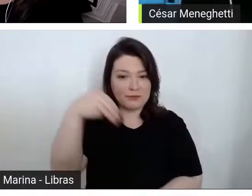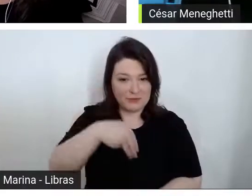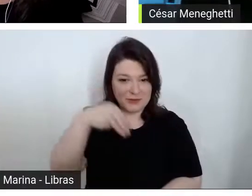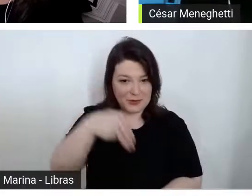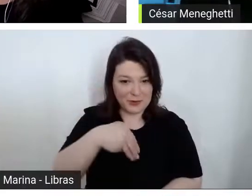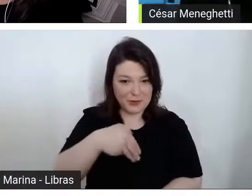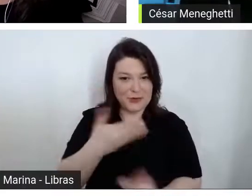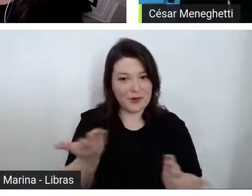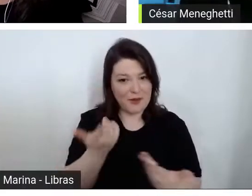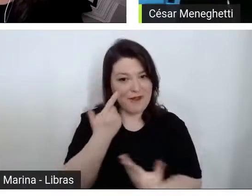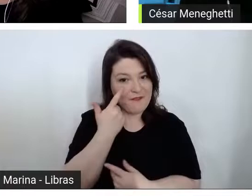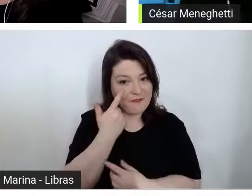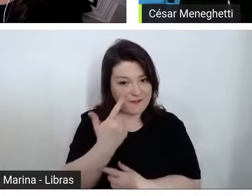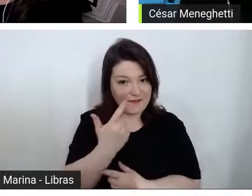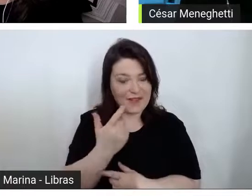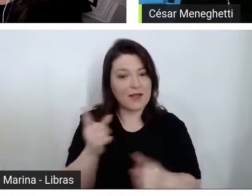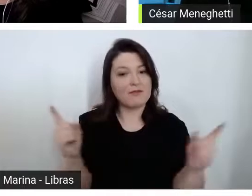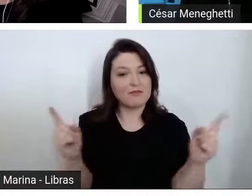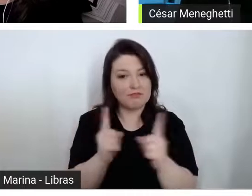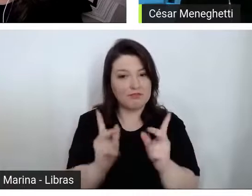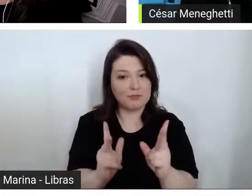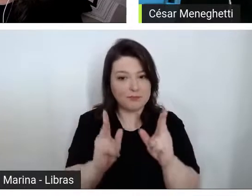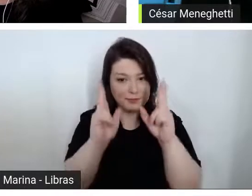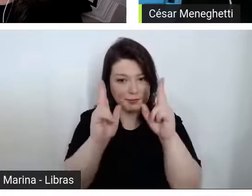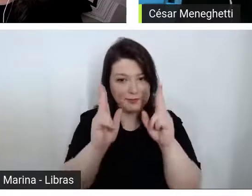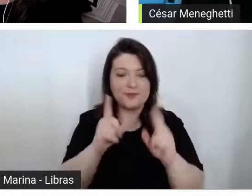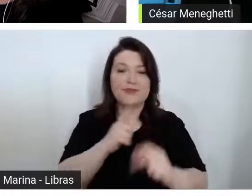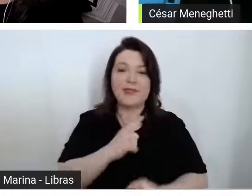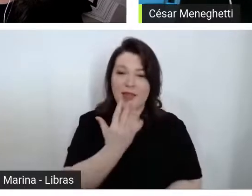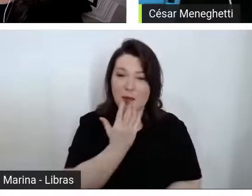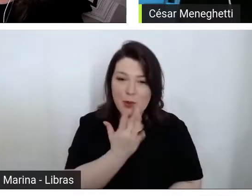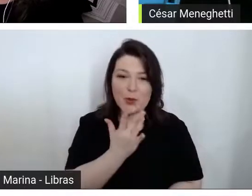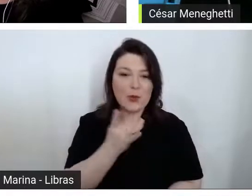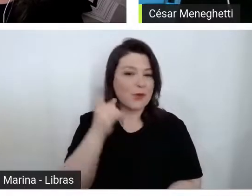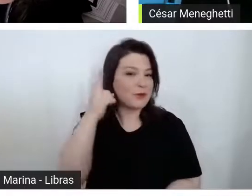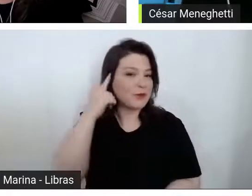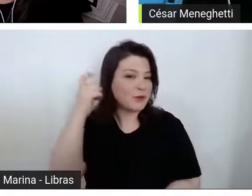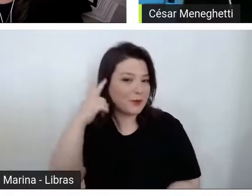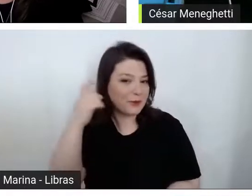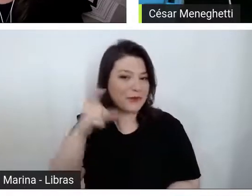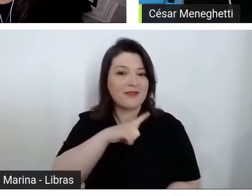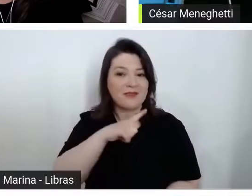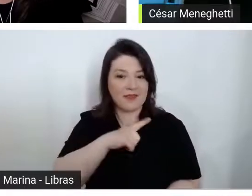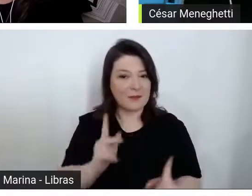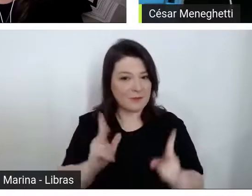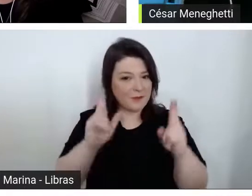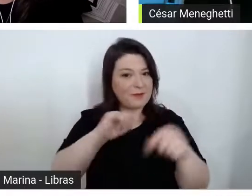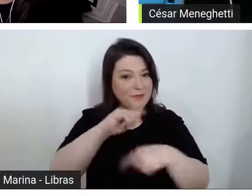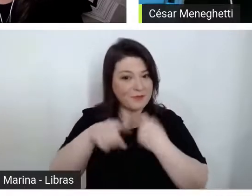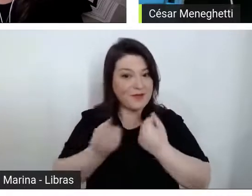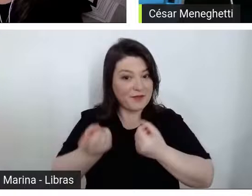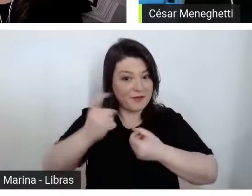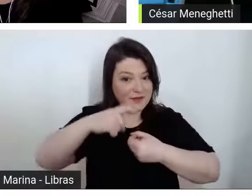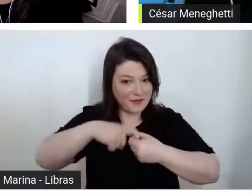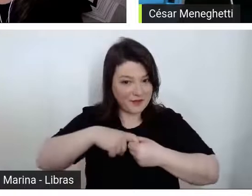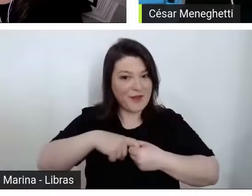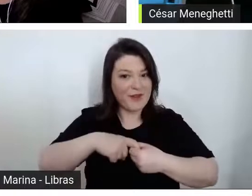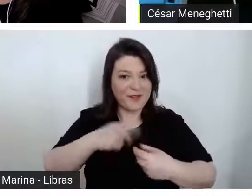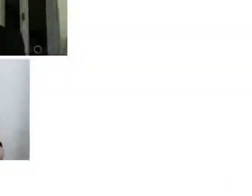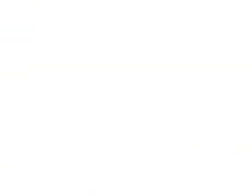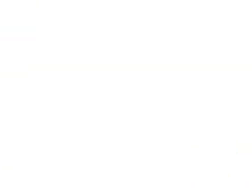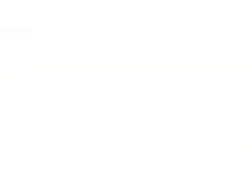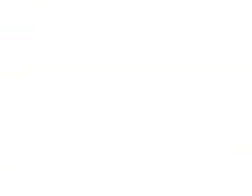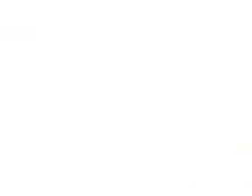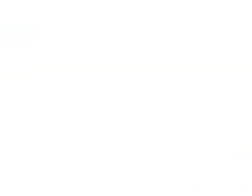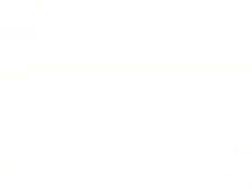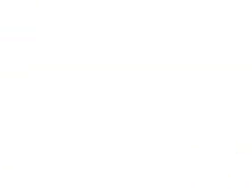ver um trechinho, né? Ele tem cor, tem som. A gente vai ver um trechinho e já volta aqui para continuar conversando.